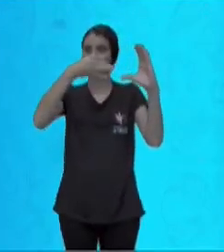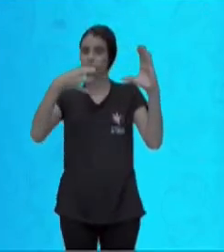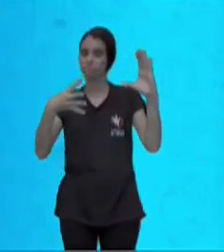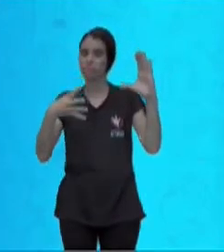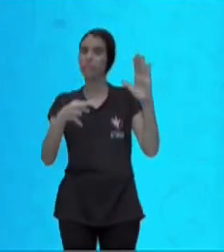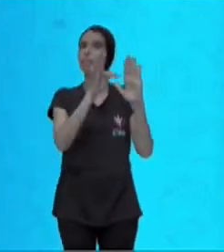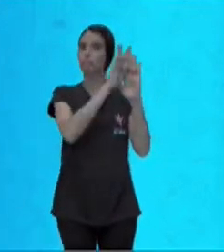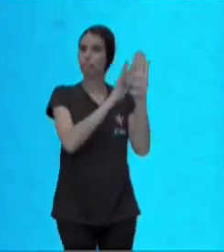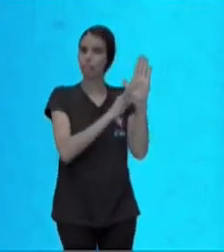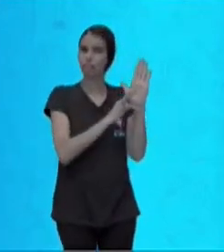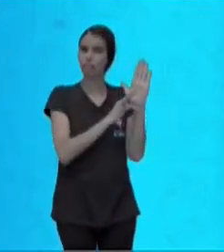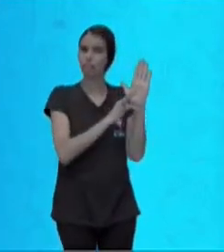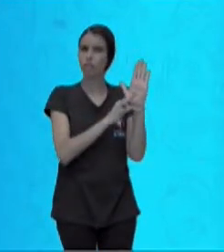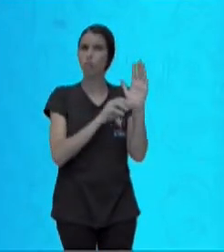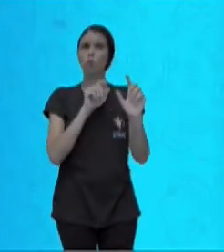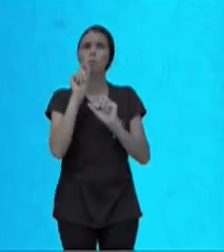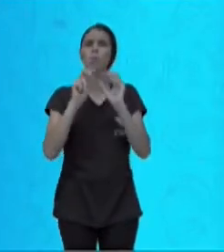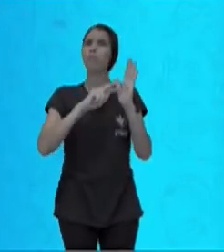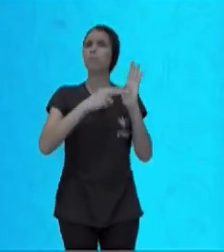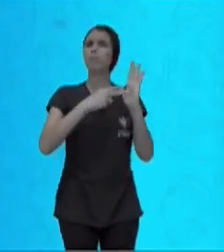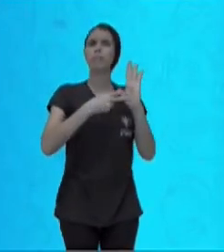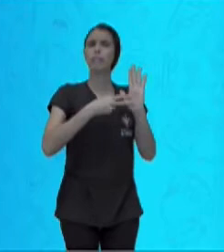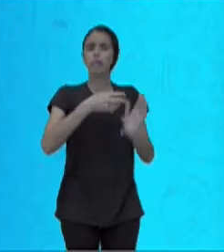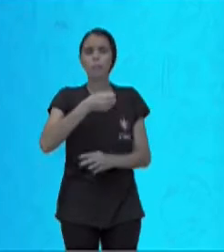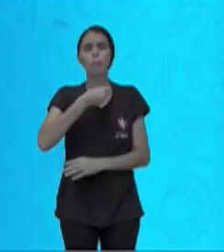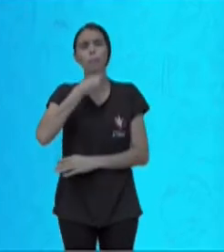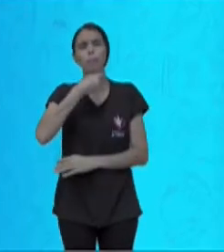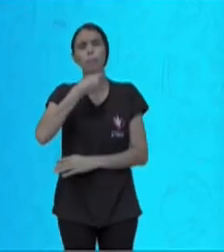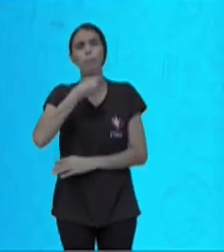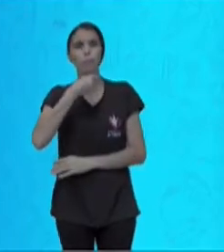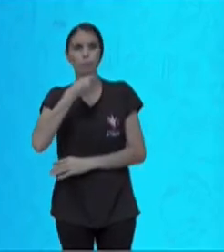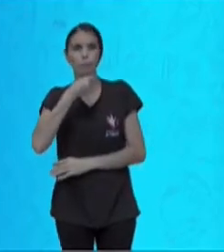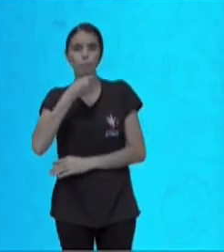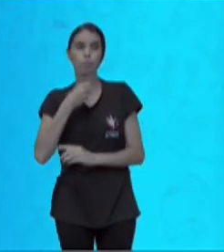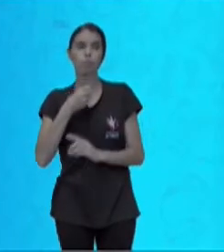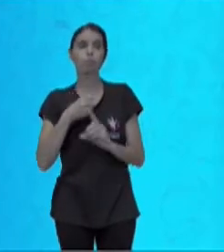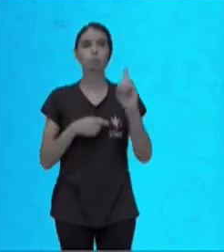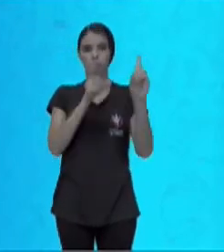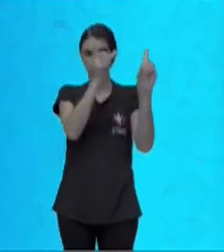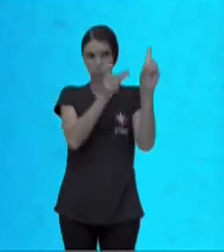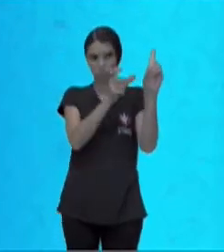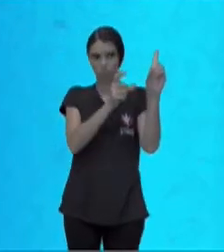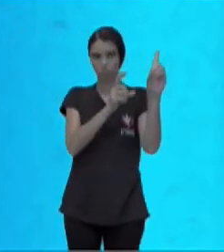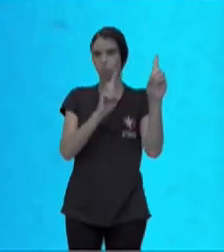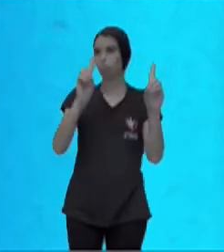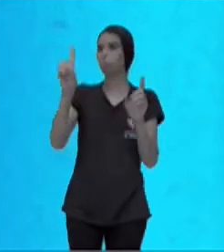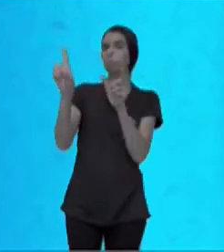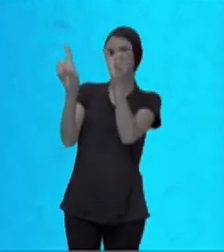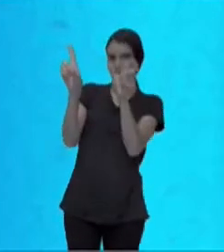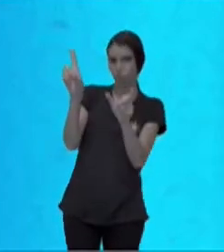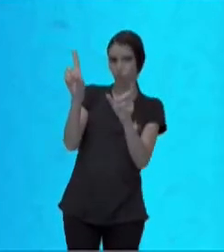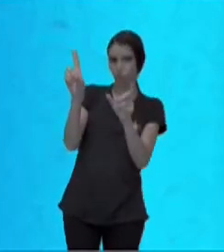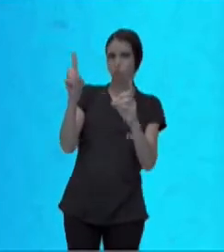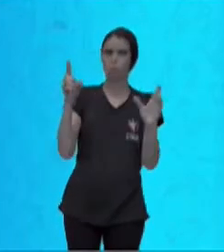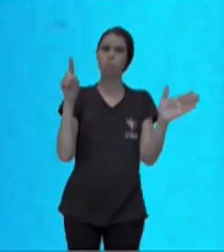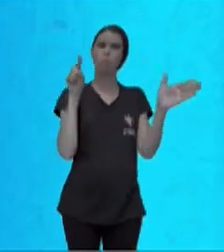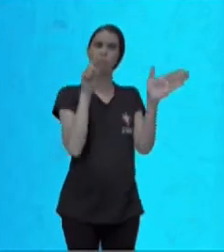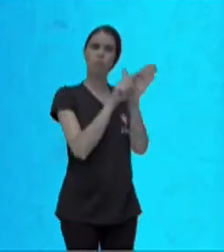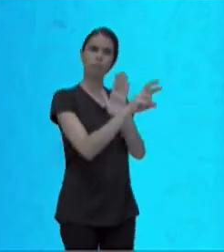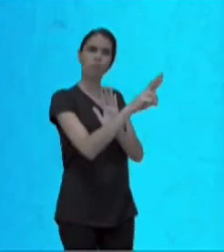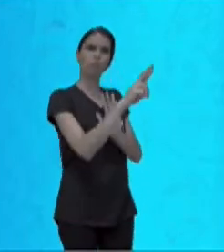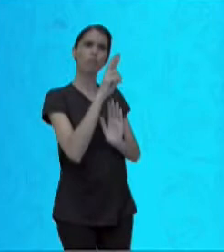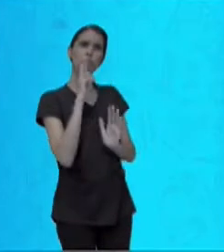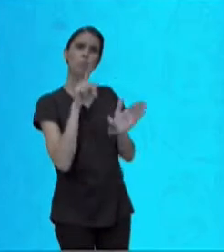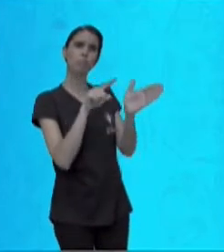entrevista é um diálogo. Sim, um diálogo entre uma pessoa e outra. Um faz a pergunta e o outro